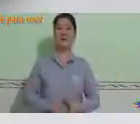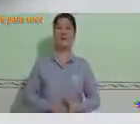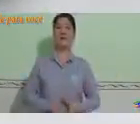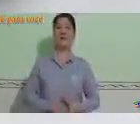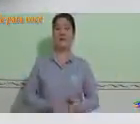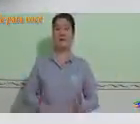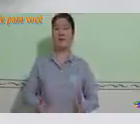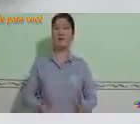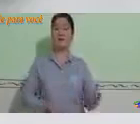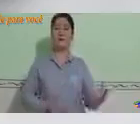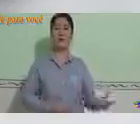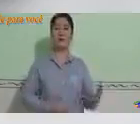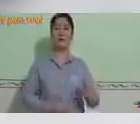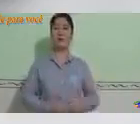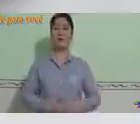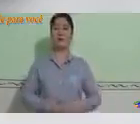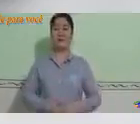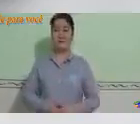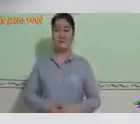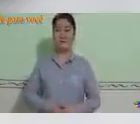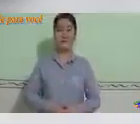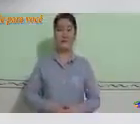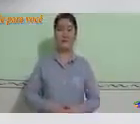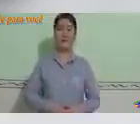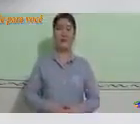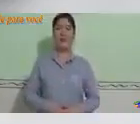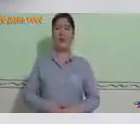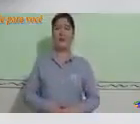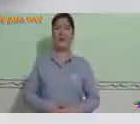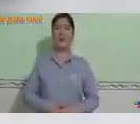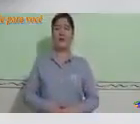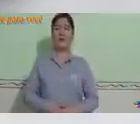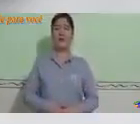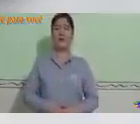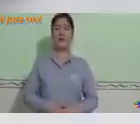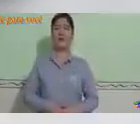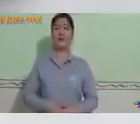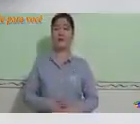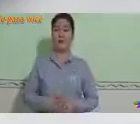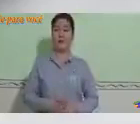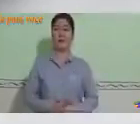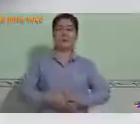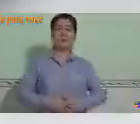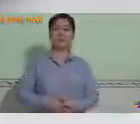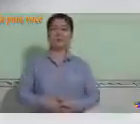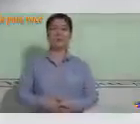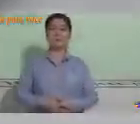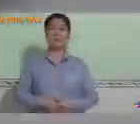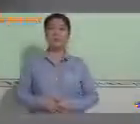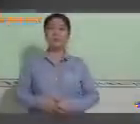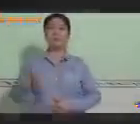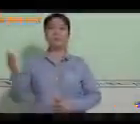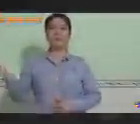vírgula, incluindo o glúten, vírgula, presentes no trigo e no centeio durante o processo de fermentação, vírgula, sendo, vírgula, portanto,